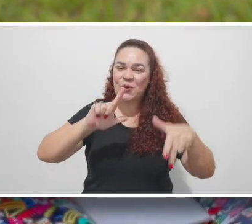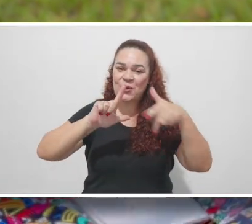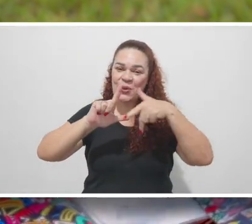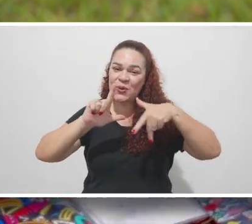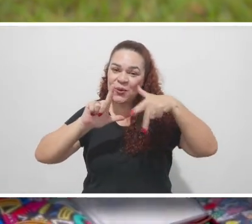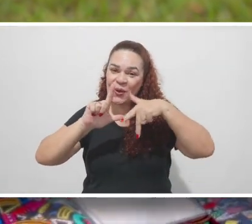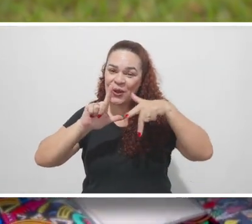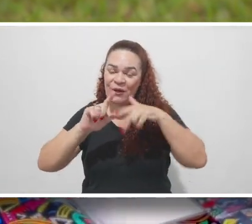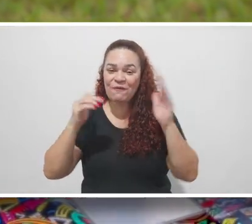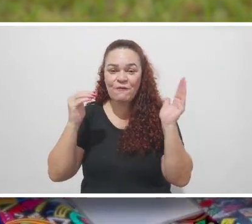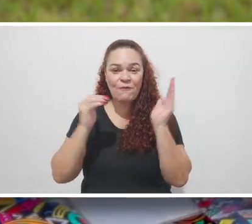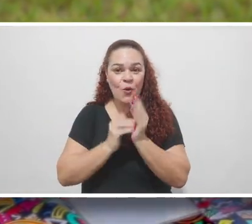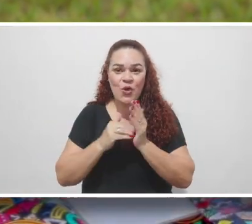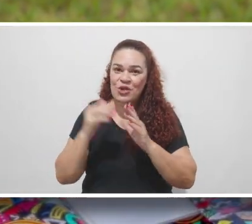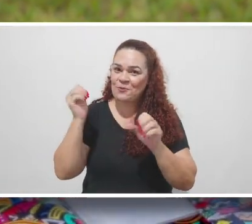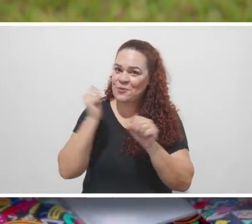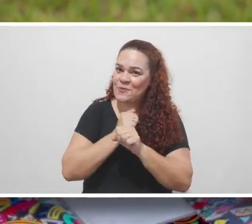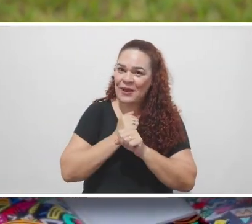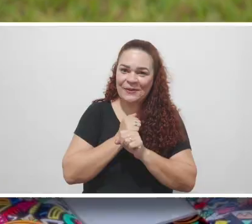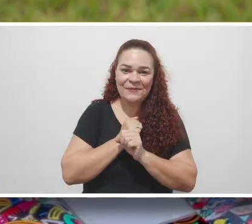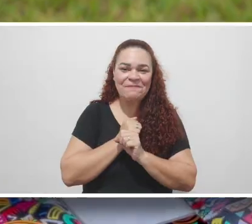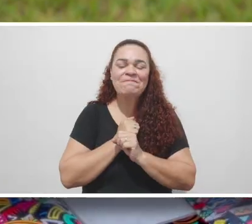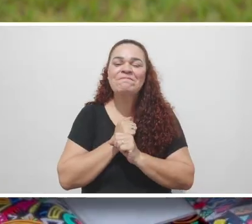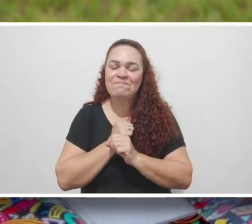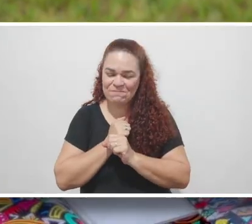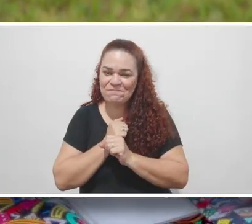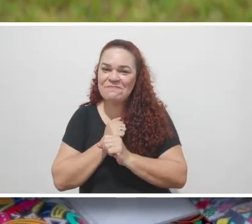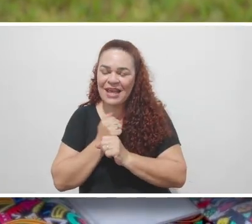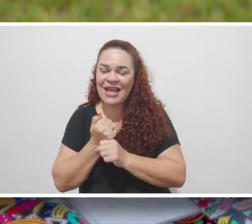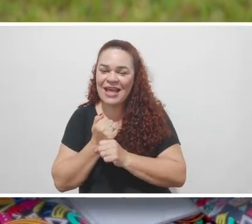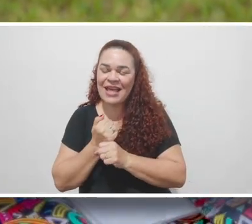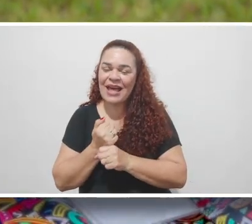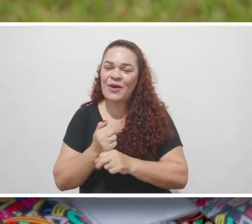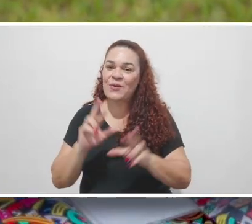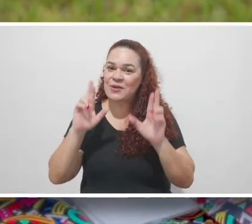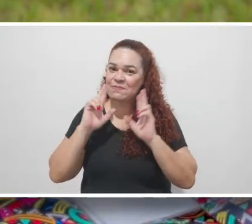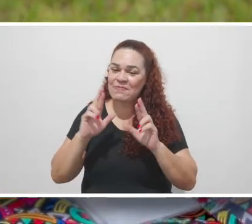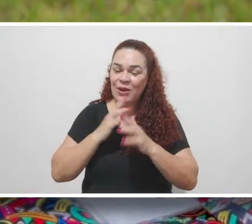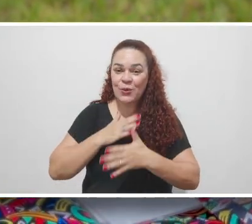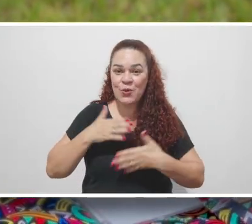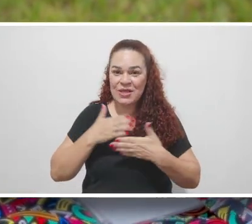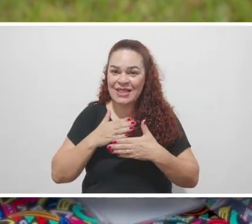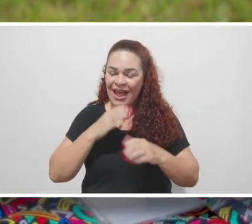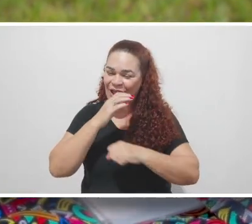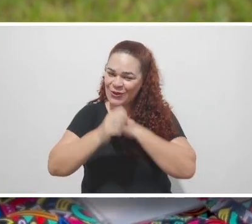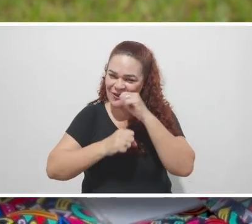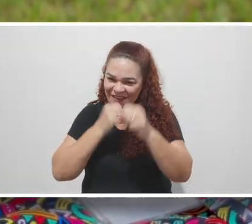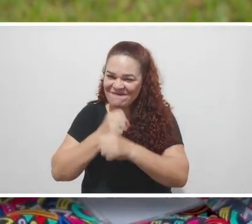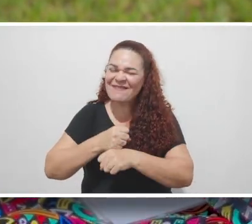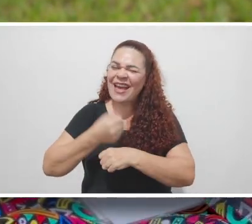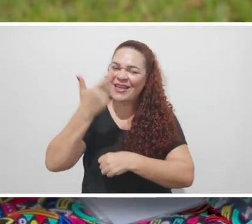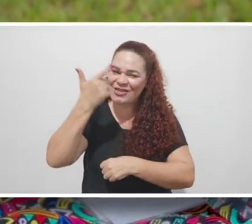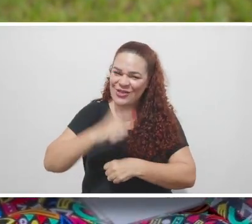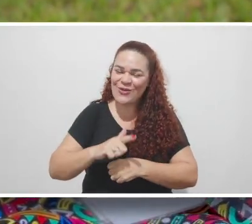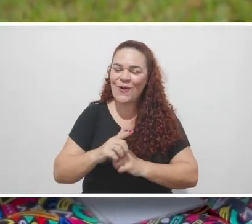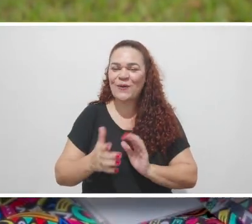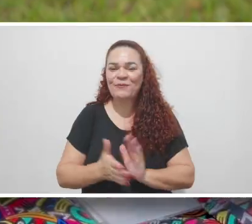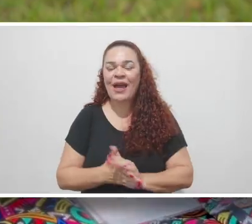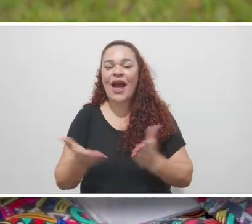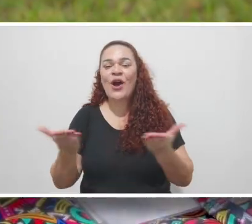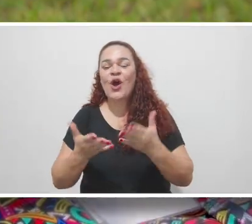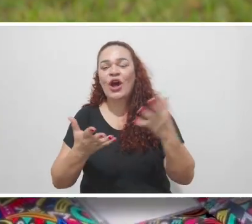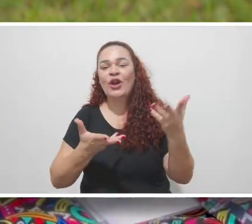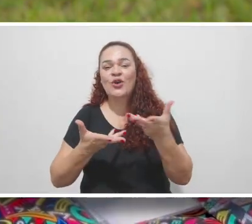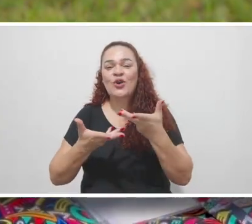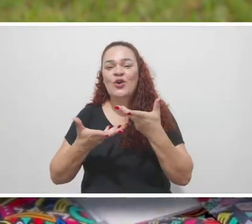aí. Último programa do ano, né. Espero que vocês tenham gostado da matéria, né, que ano que vem tem mais. E agora eu quero